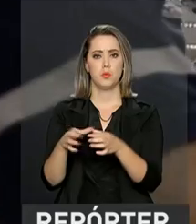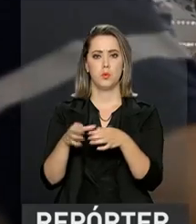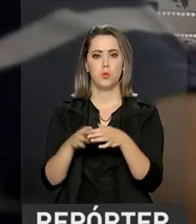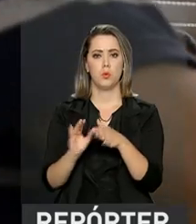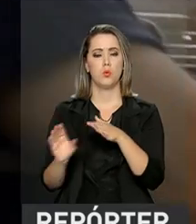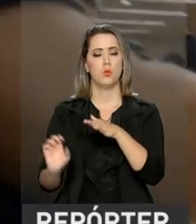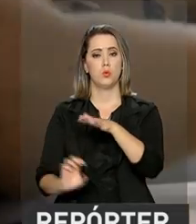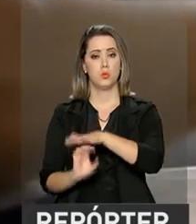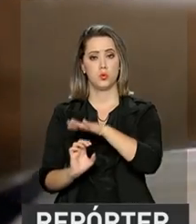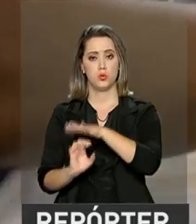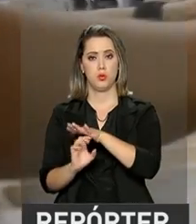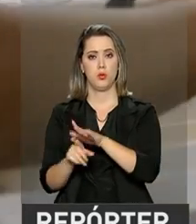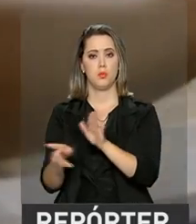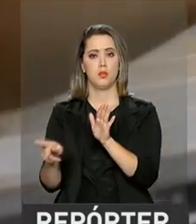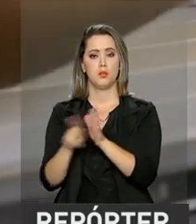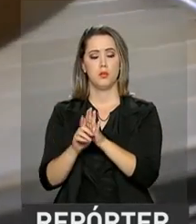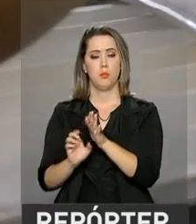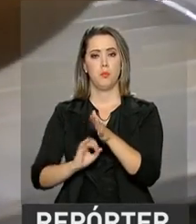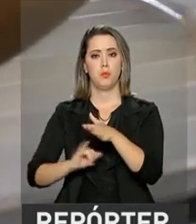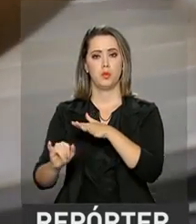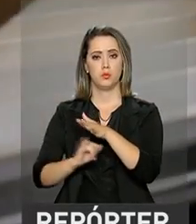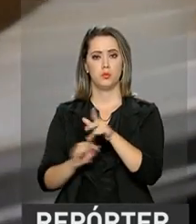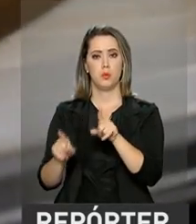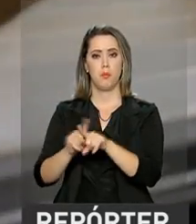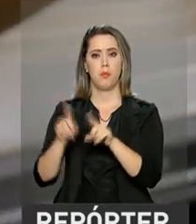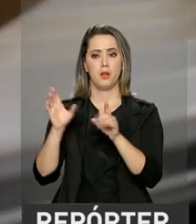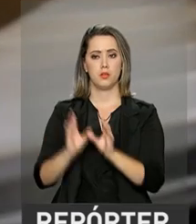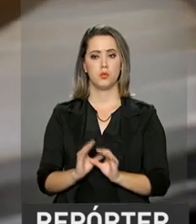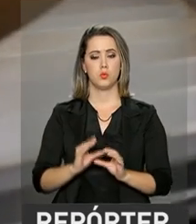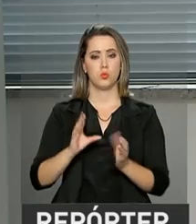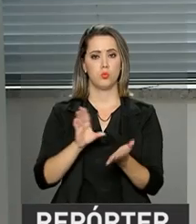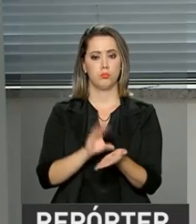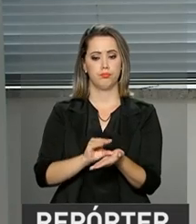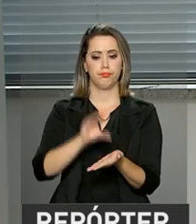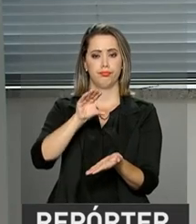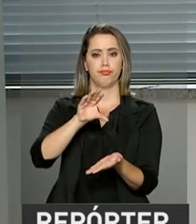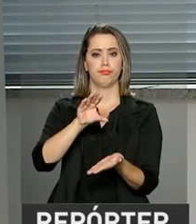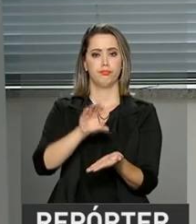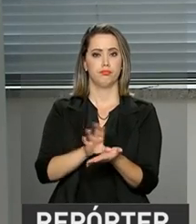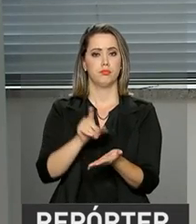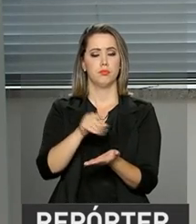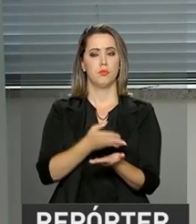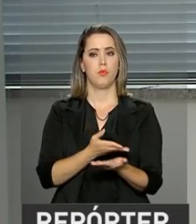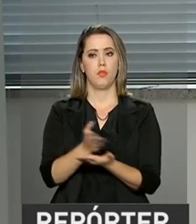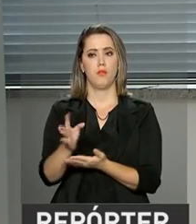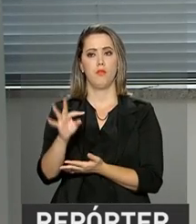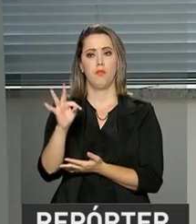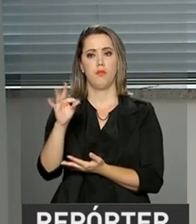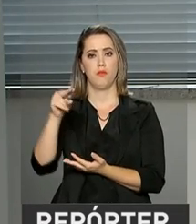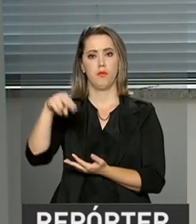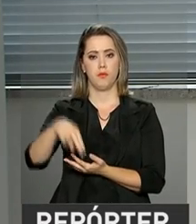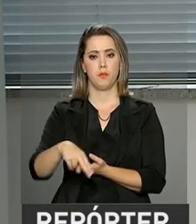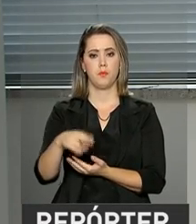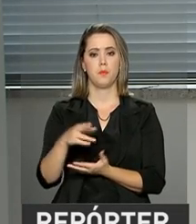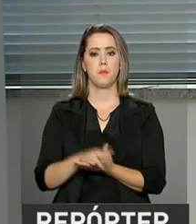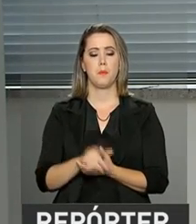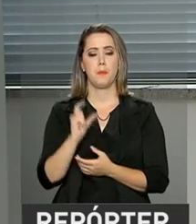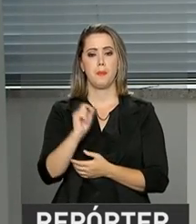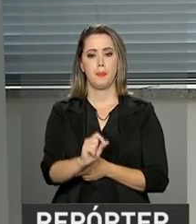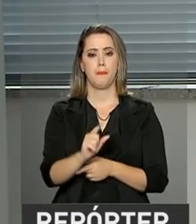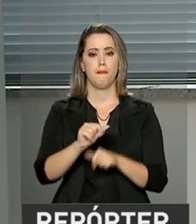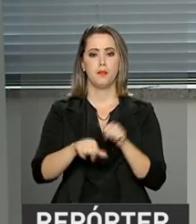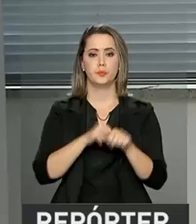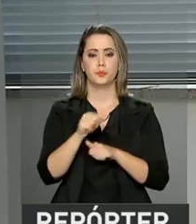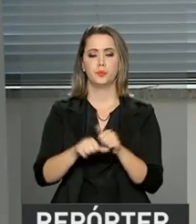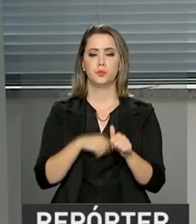Fundações de origem mas a maioria vai para o Tesouro Nacional a maioria dos créditos que a gente arrecada acaba indo pro Tesouro Nacional e se